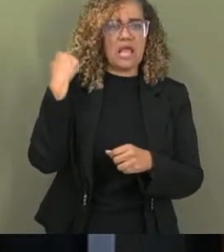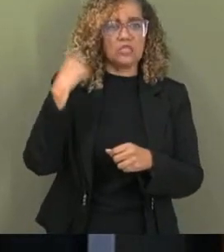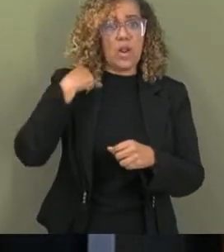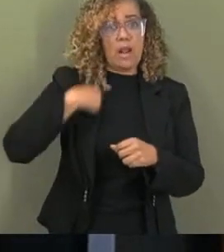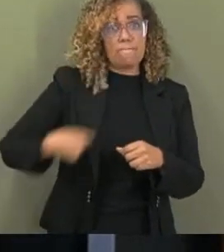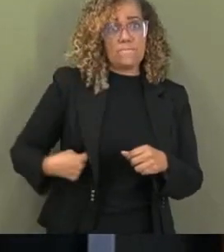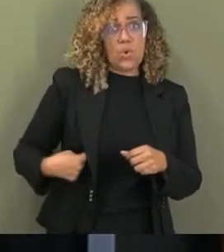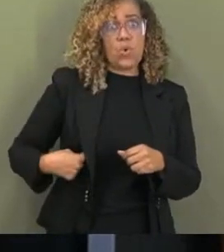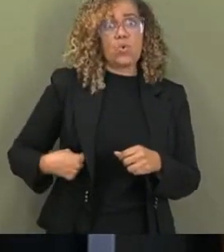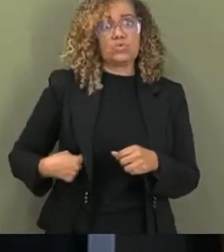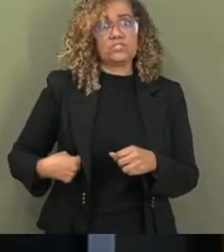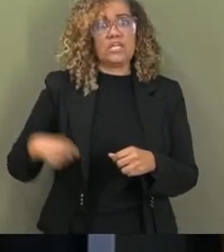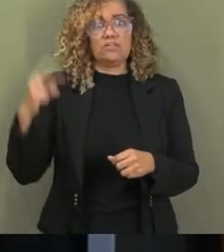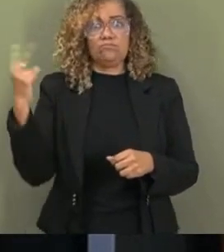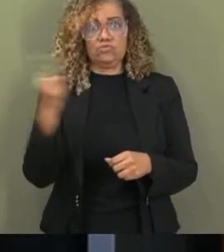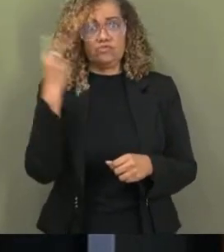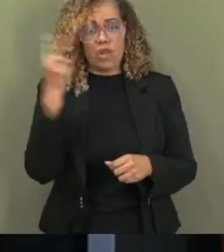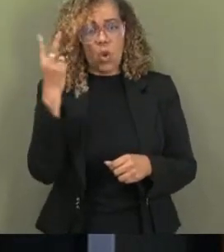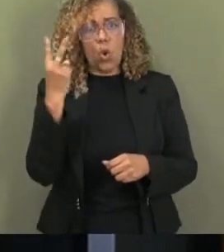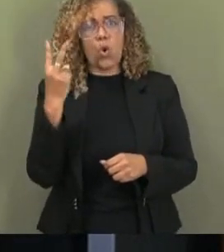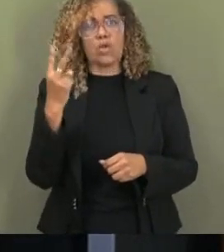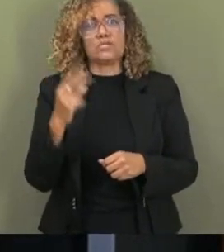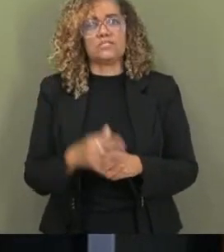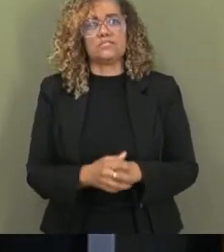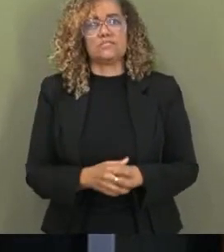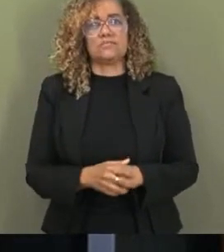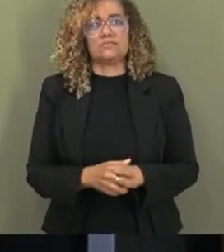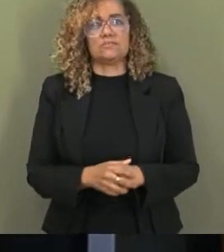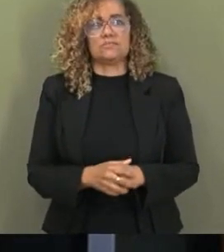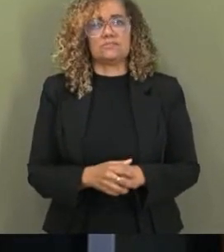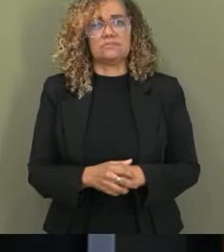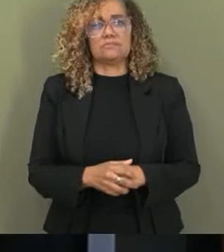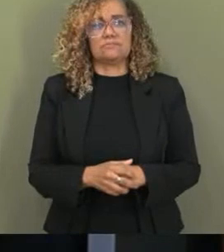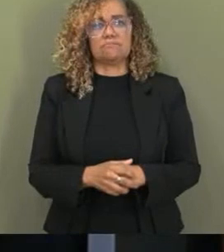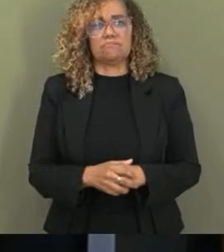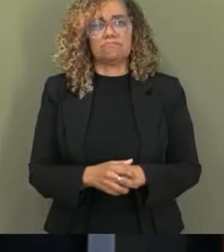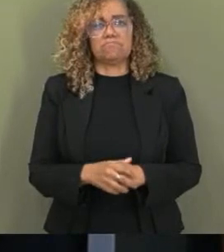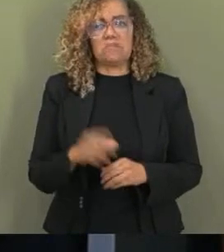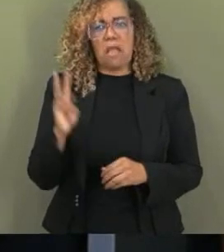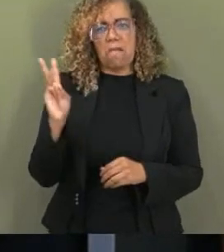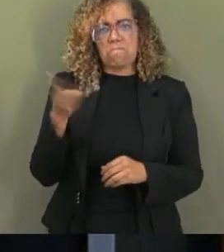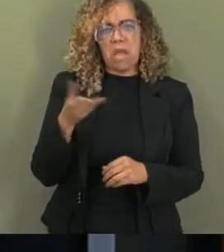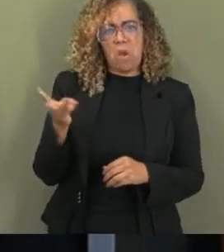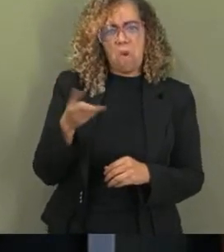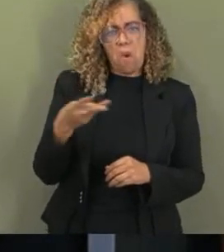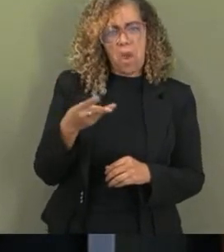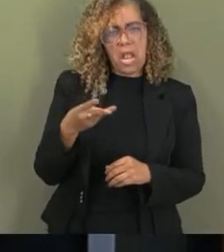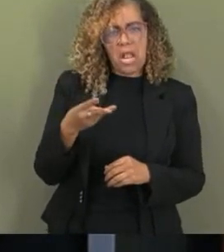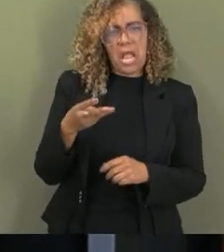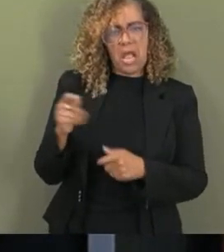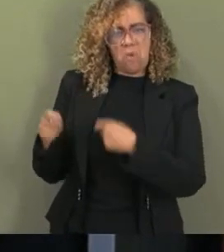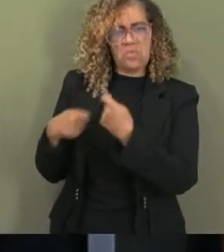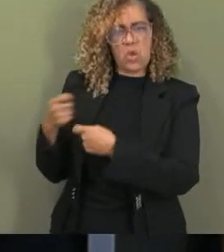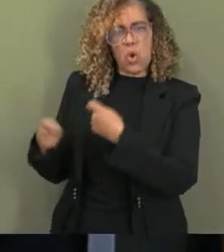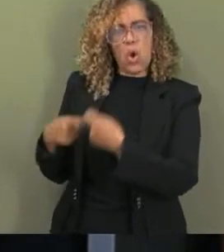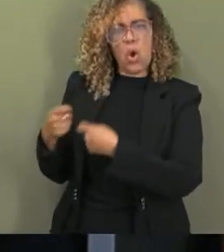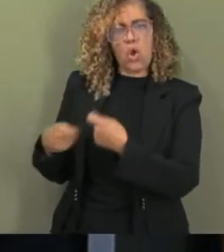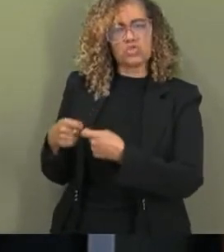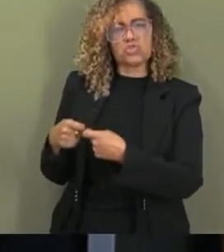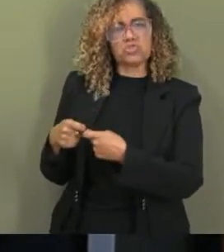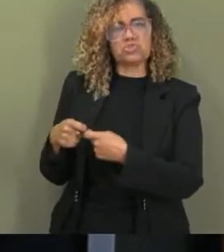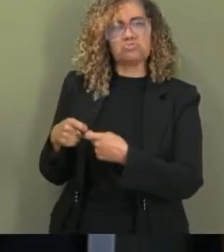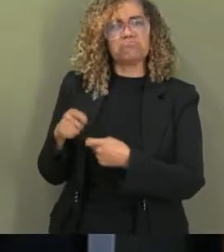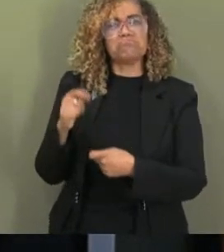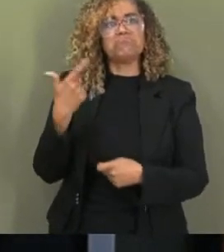Bolsa de Valores, em maconha, nesse negócio, não